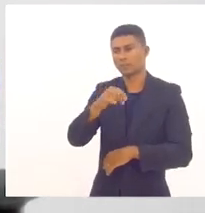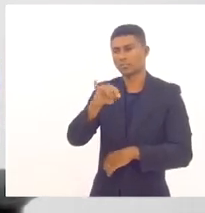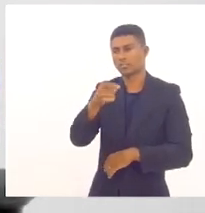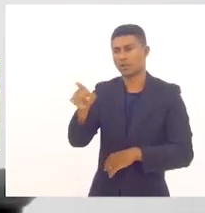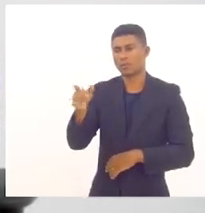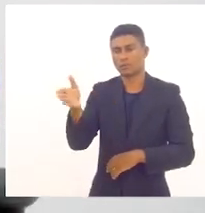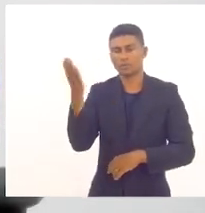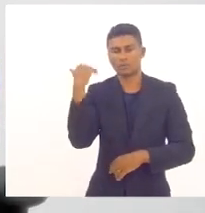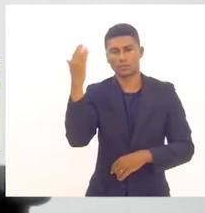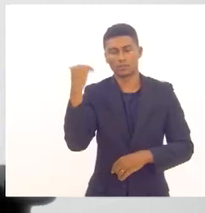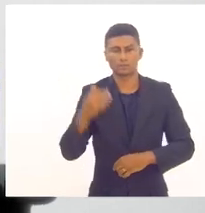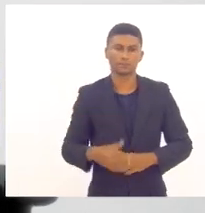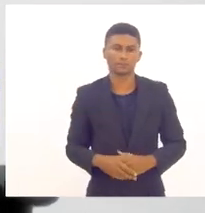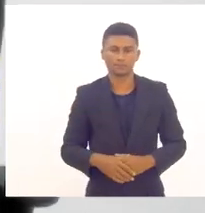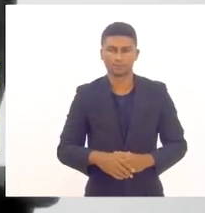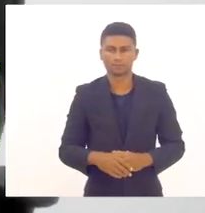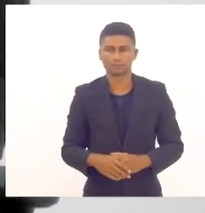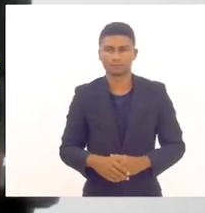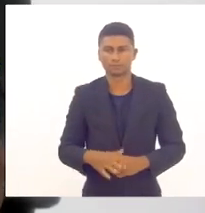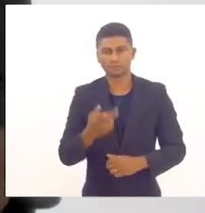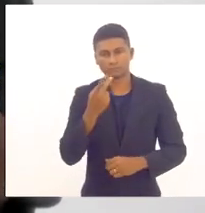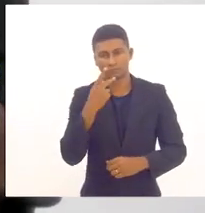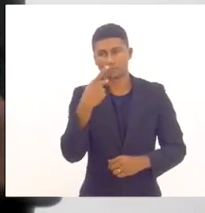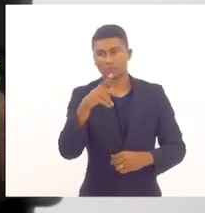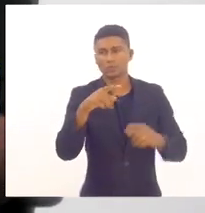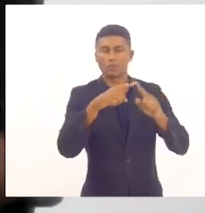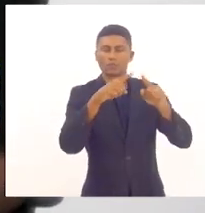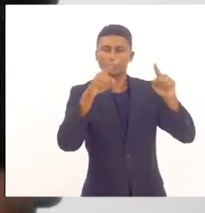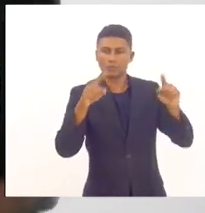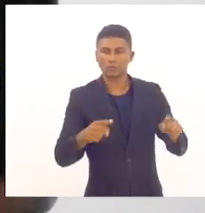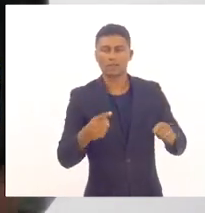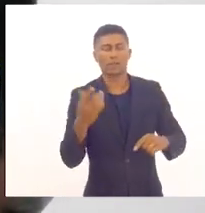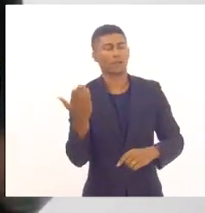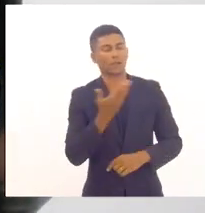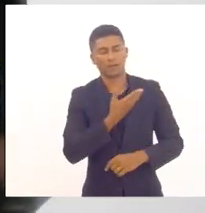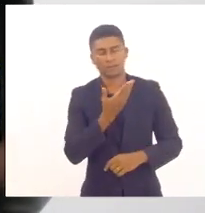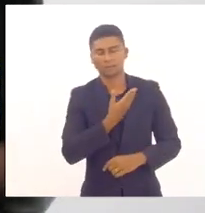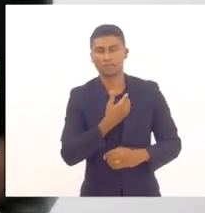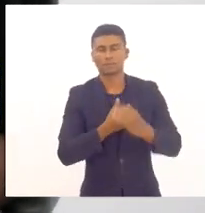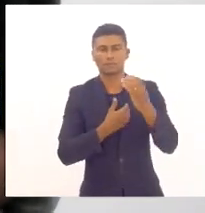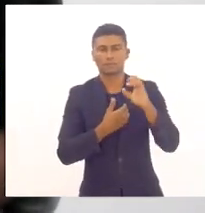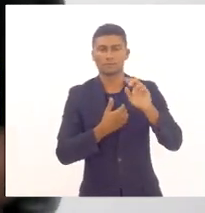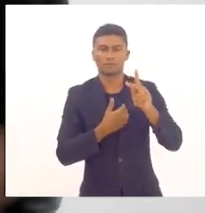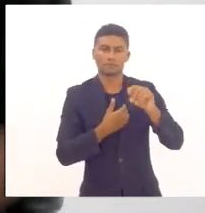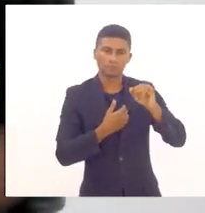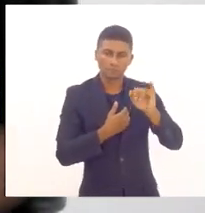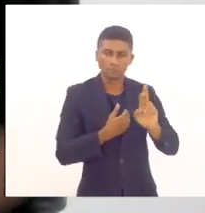época. Quero aqui falar de uma funcionária sua, que foi muito minha amiga no CEPIR,